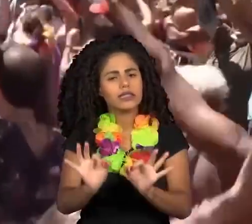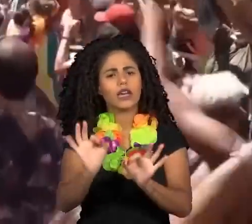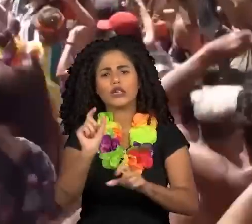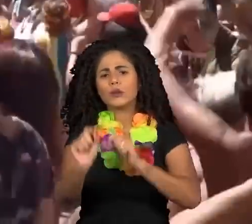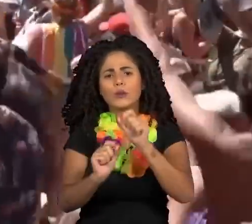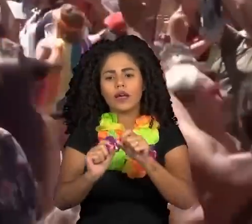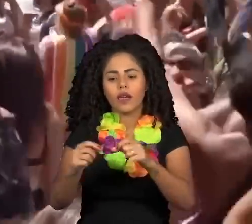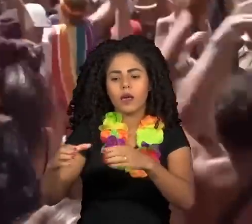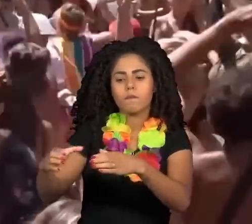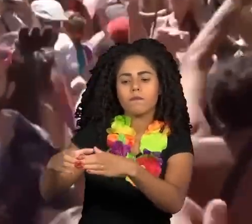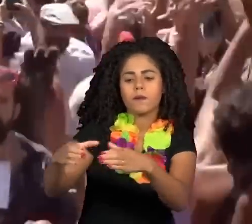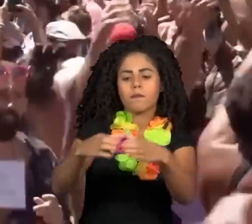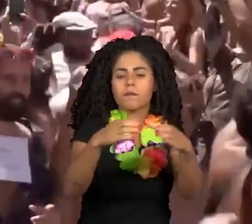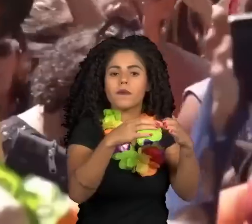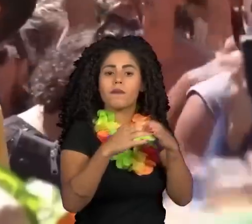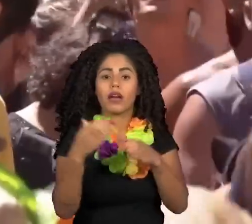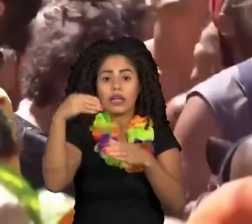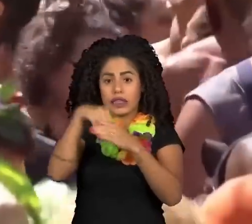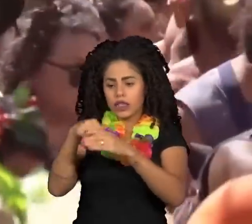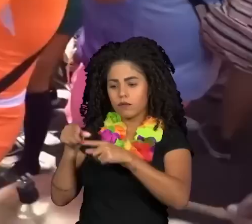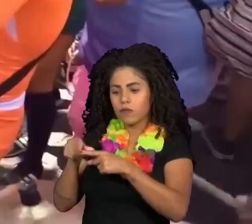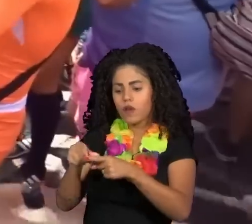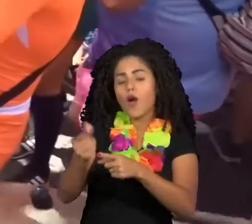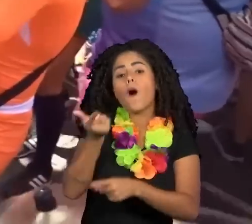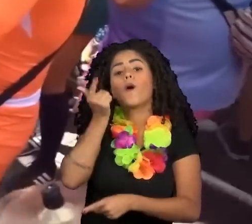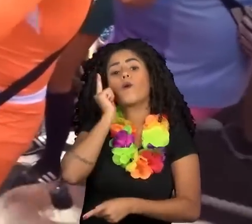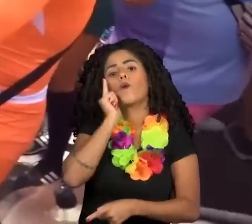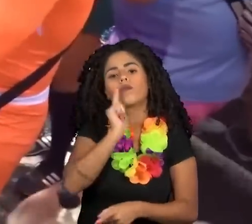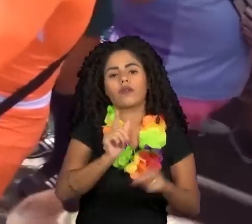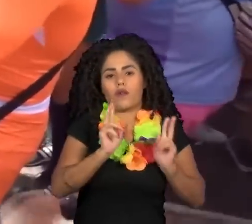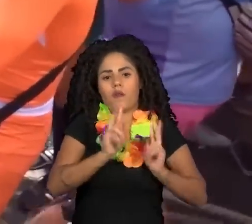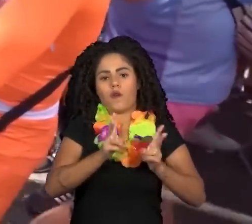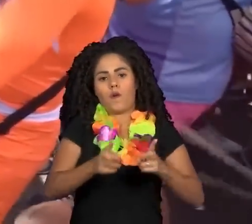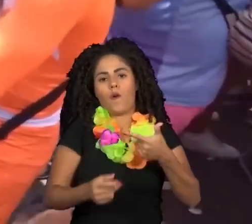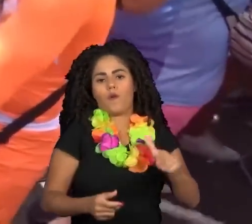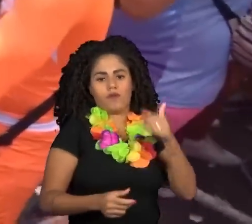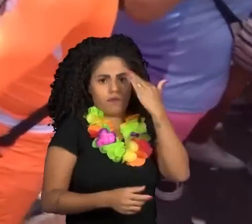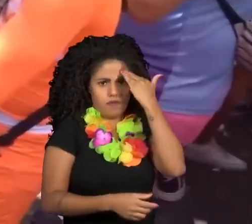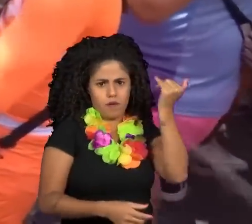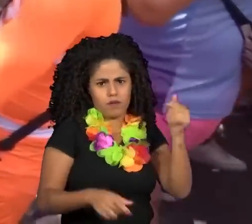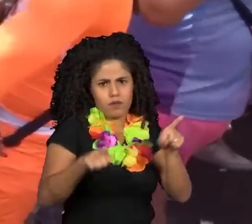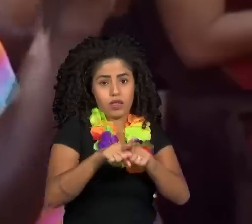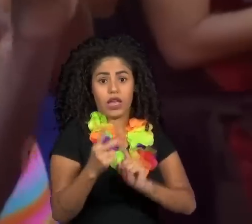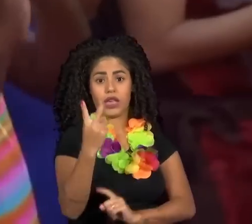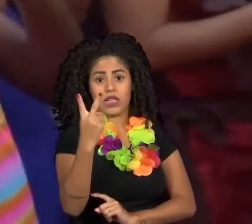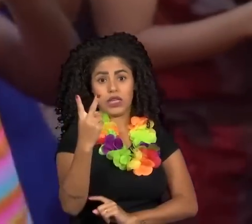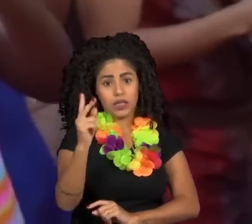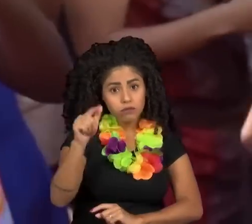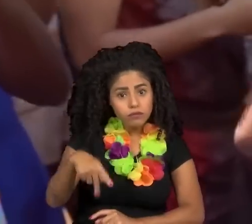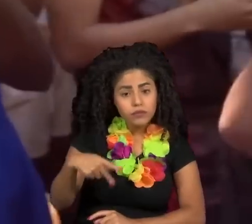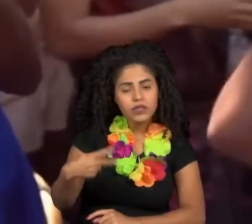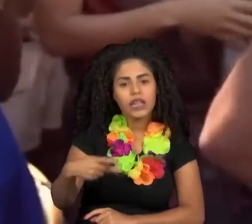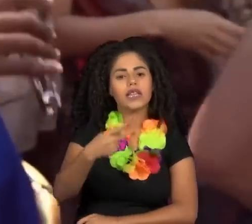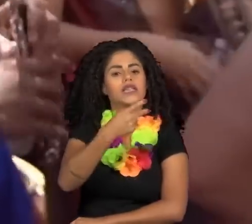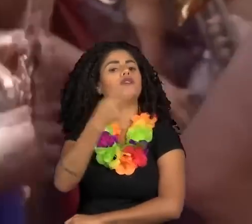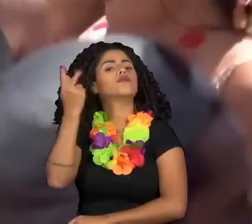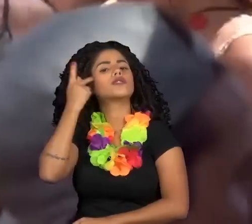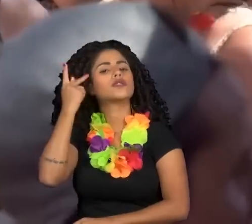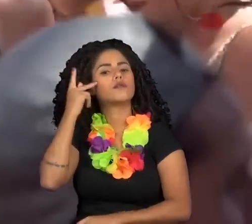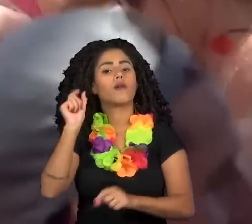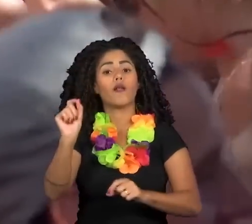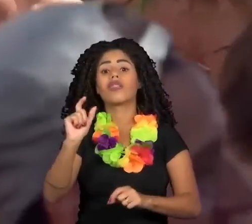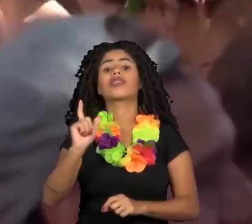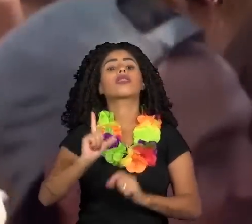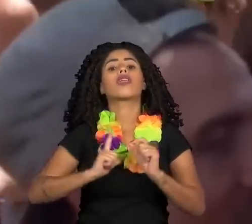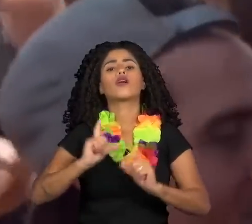com que os blocos da periferia também tenham a mesma força. Existem 2 carnavais aqui em São Paulo, o do centro e o periférico, e